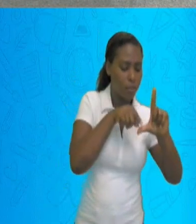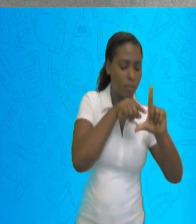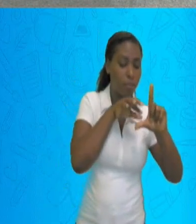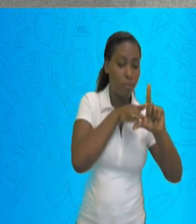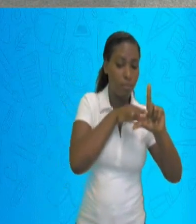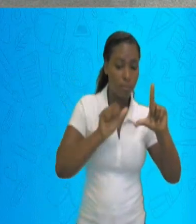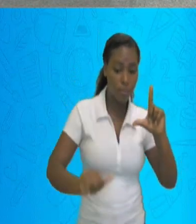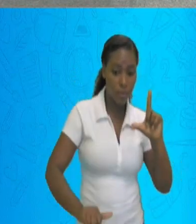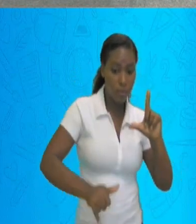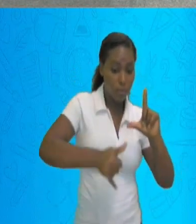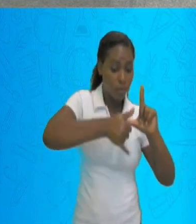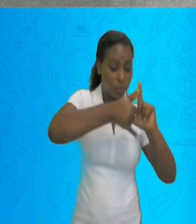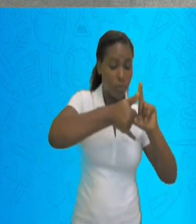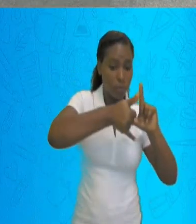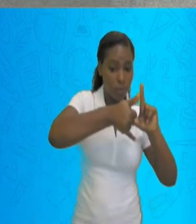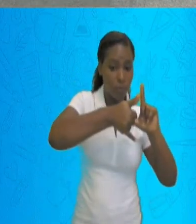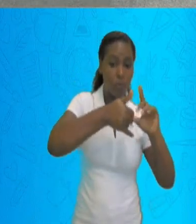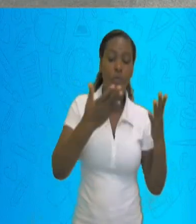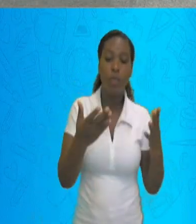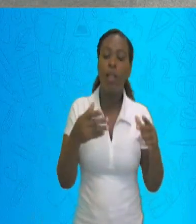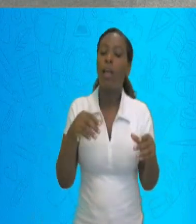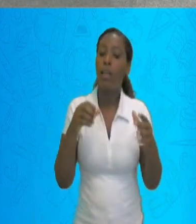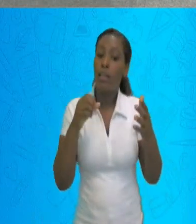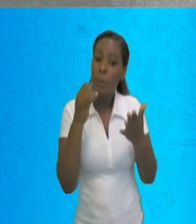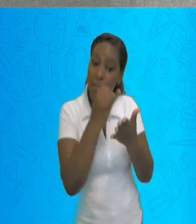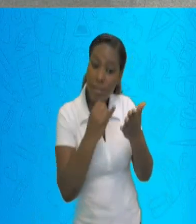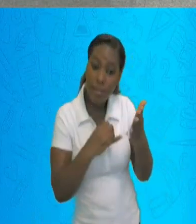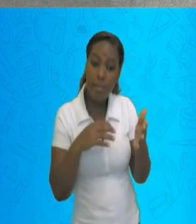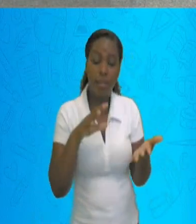que aparece no canto da tela e se inscreva